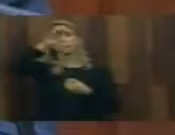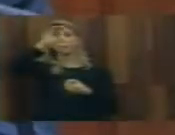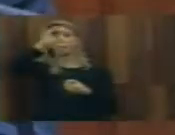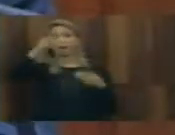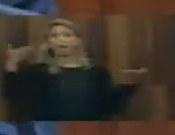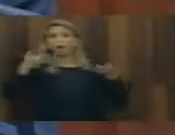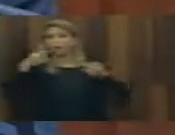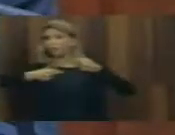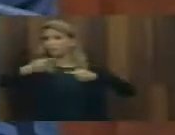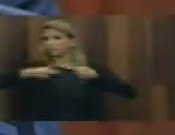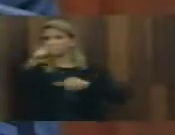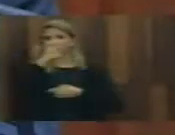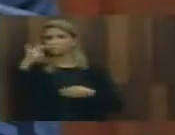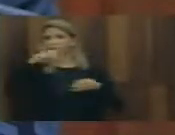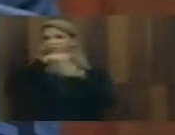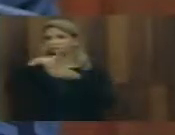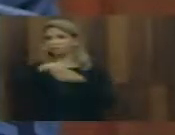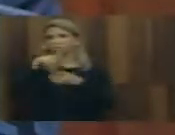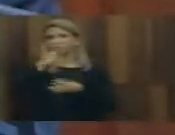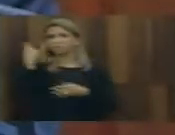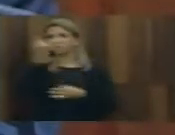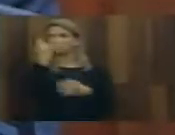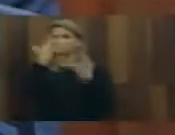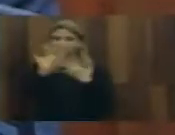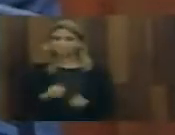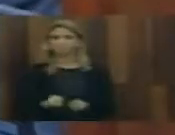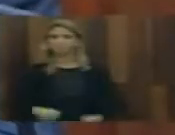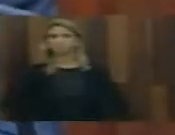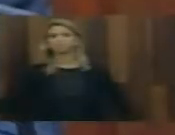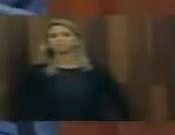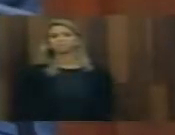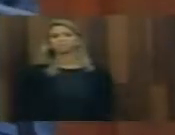Chavanês, como estão, aprovada por unanimidade.